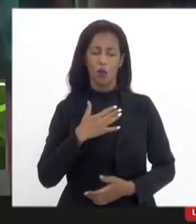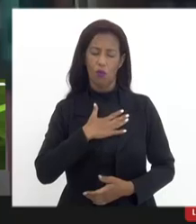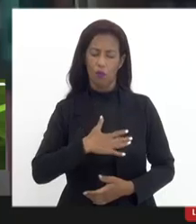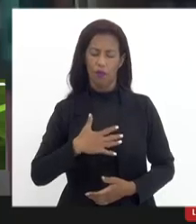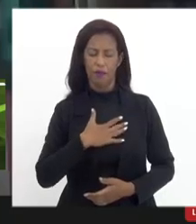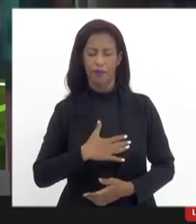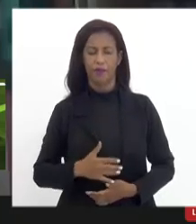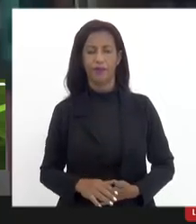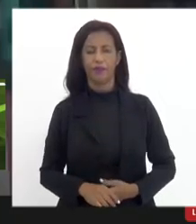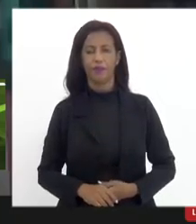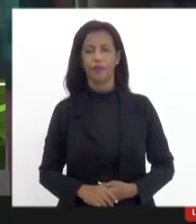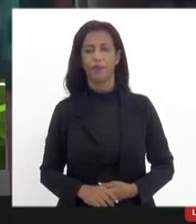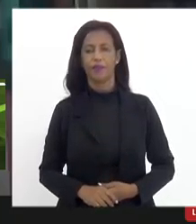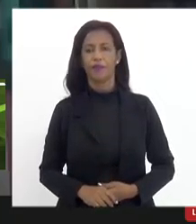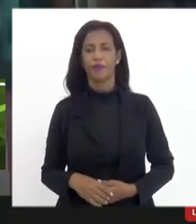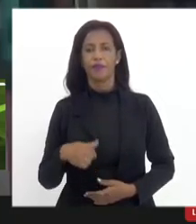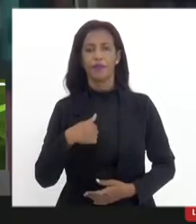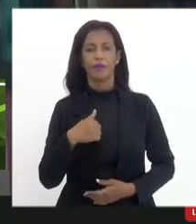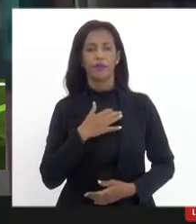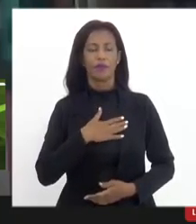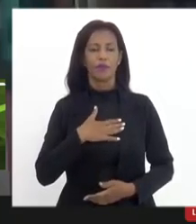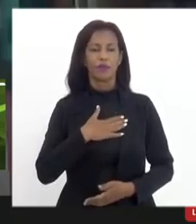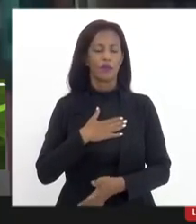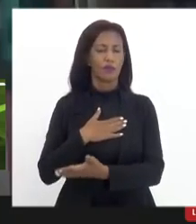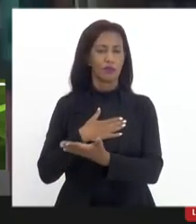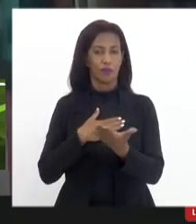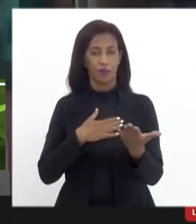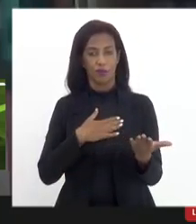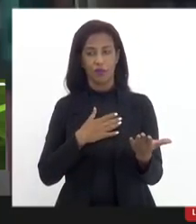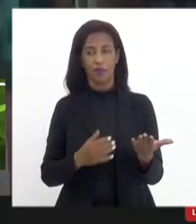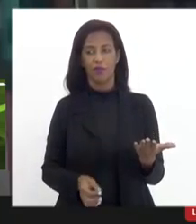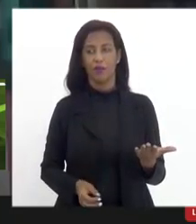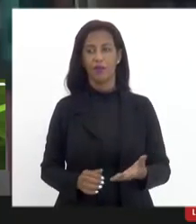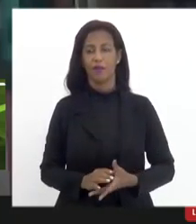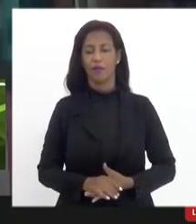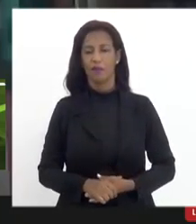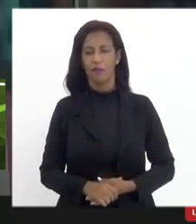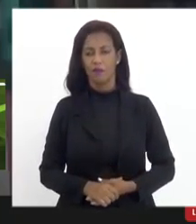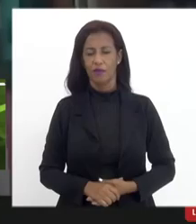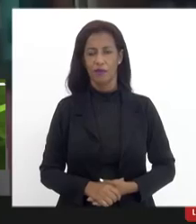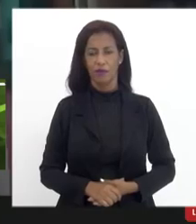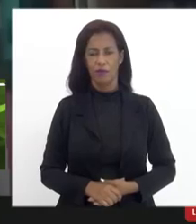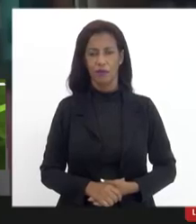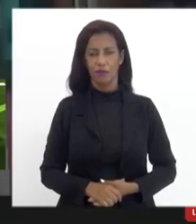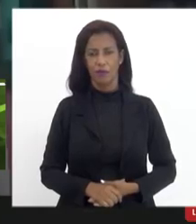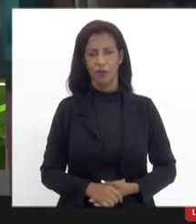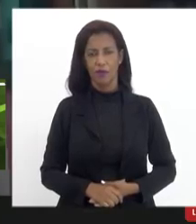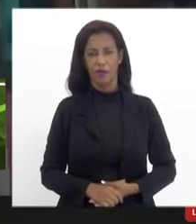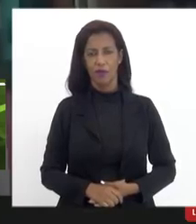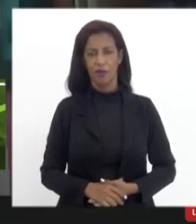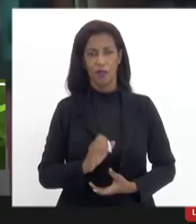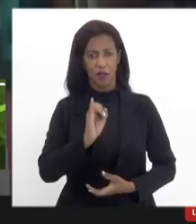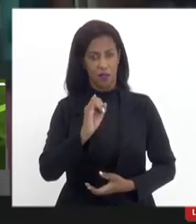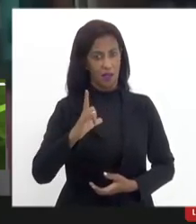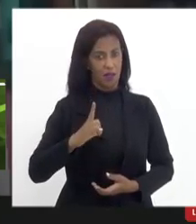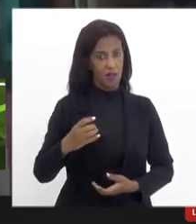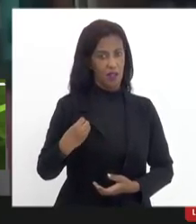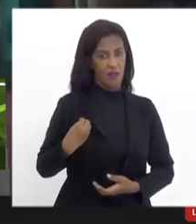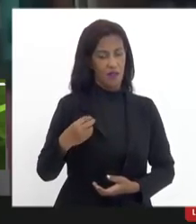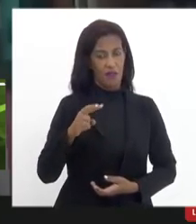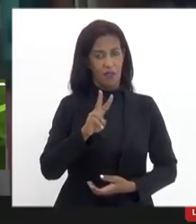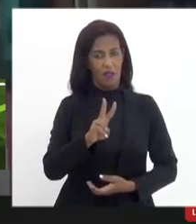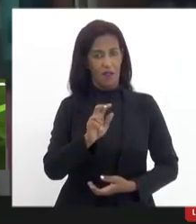Eu gostaria de passar a palavra agora se já está aí, é o Vaci Ferreira